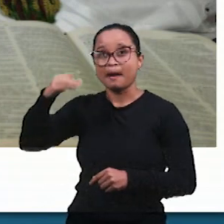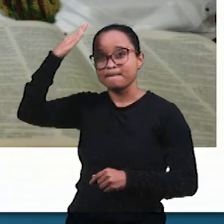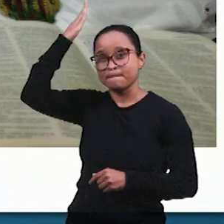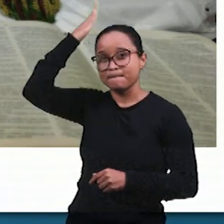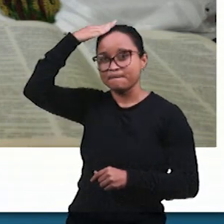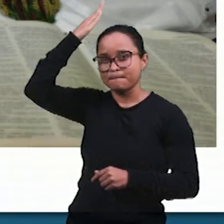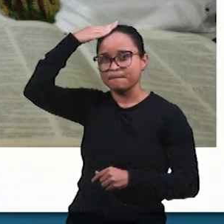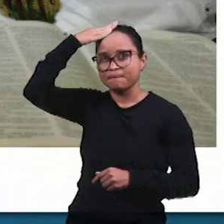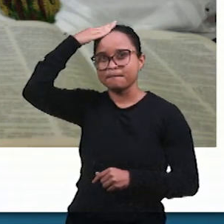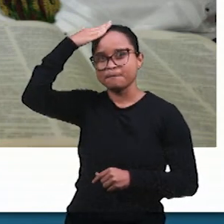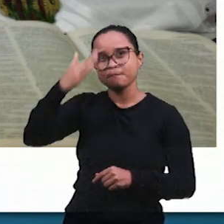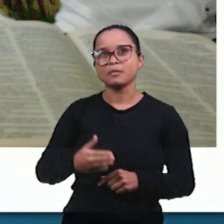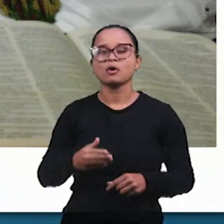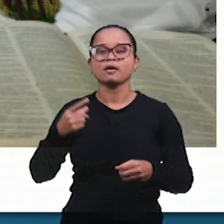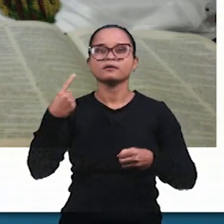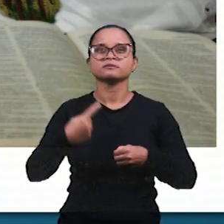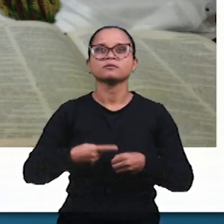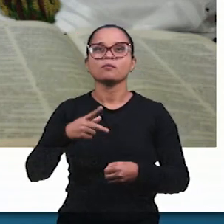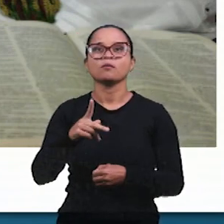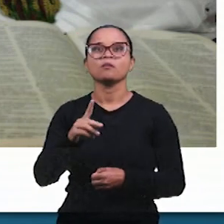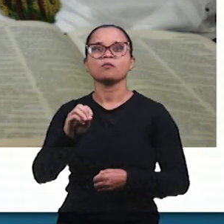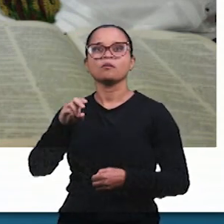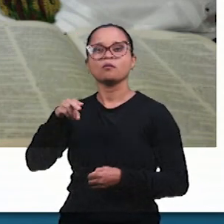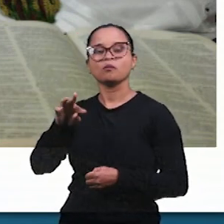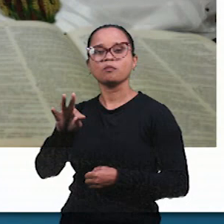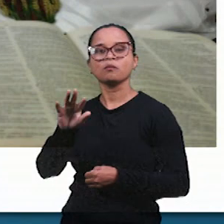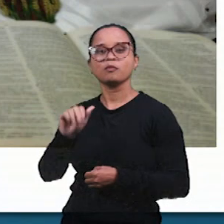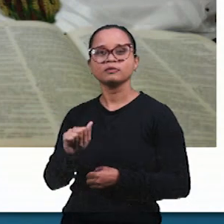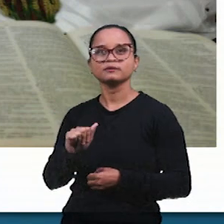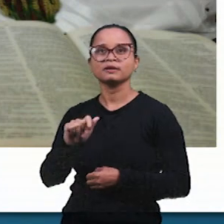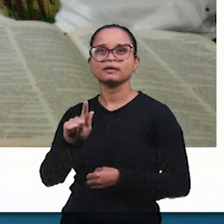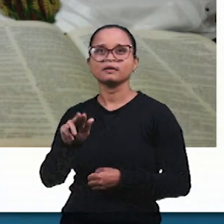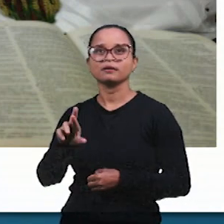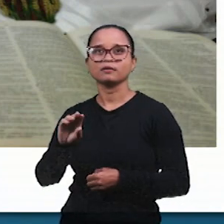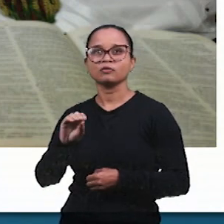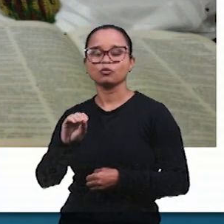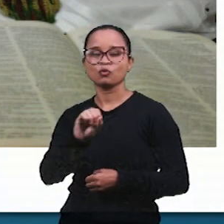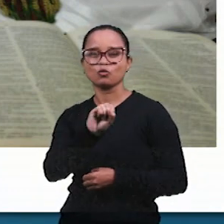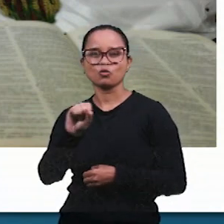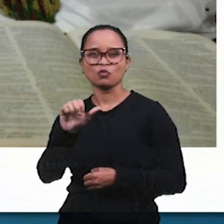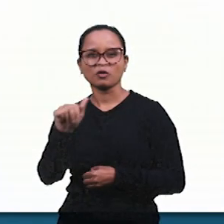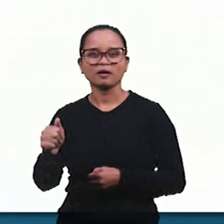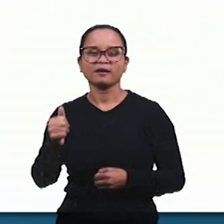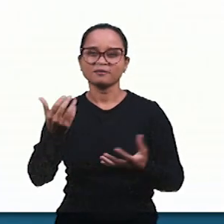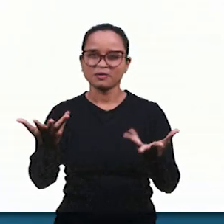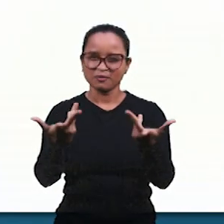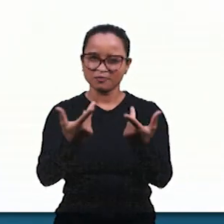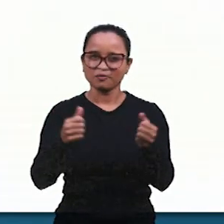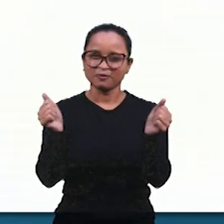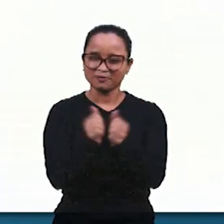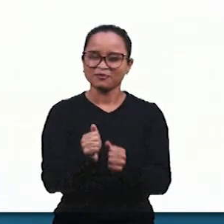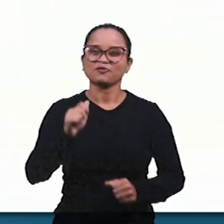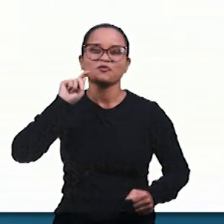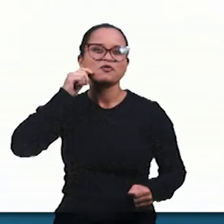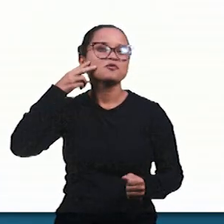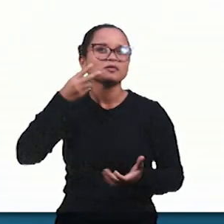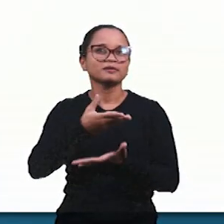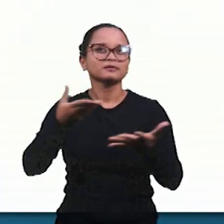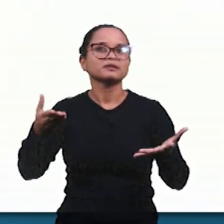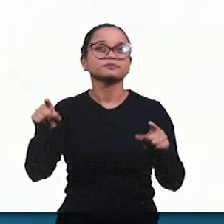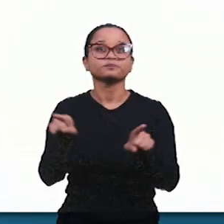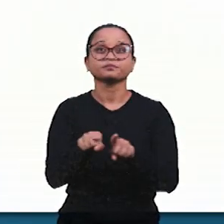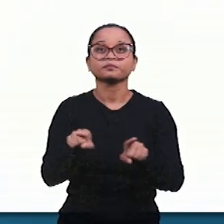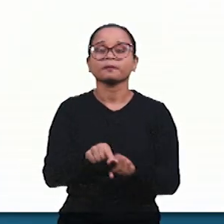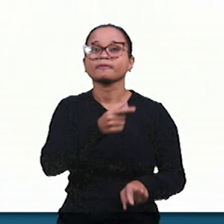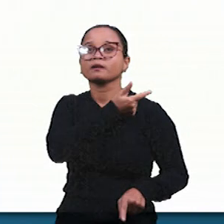que bênção, que maravilha, os irmãos ali em Ponta Grossa participando dessa ceia. Vamos à frente, Campinas,